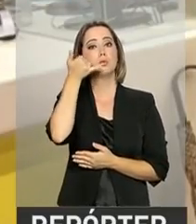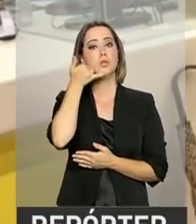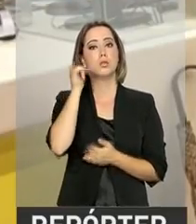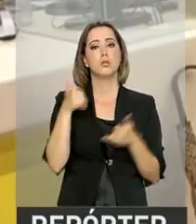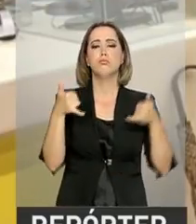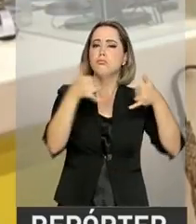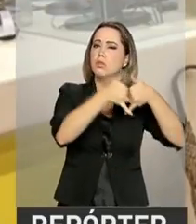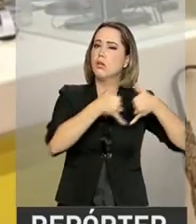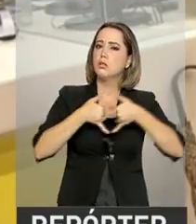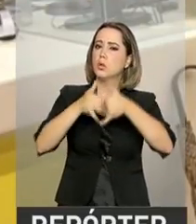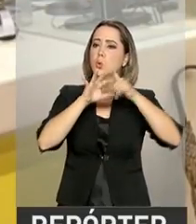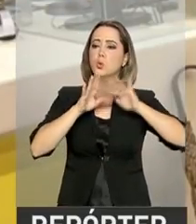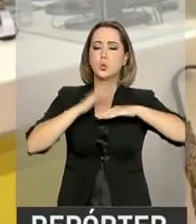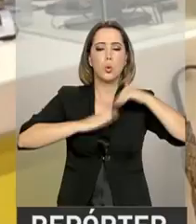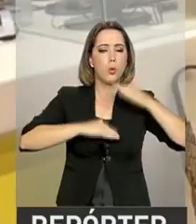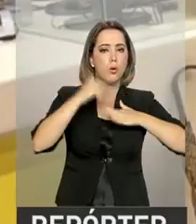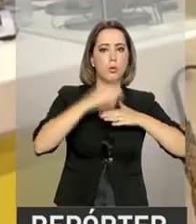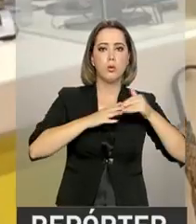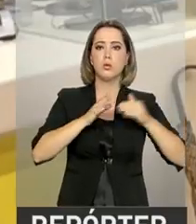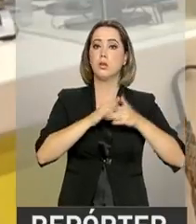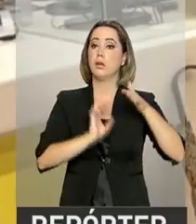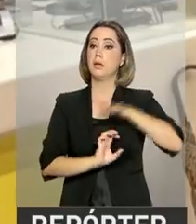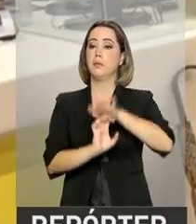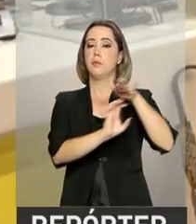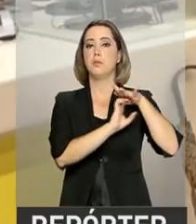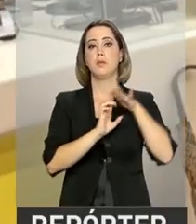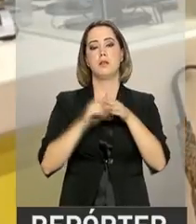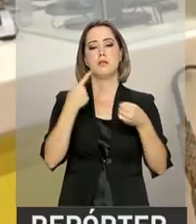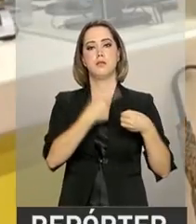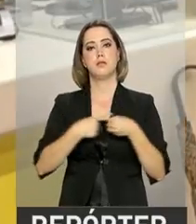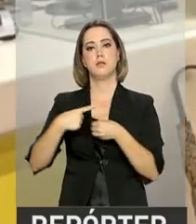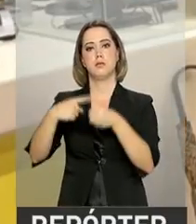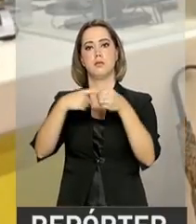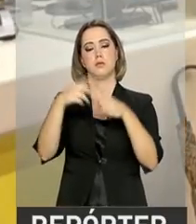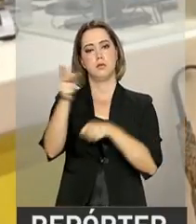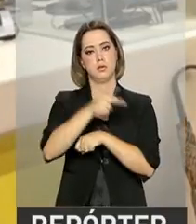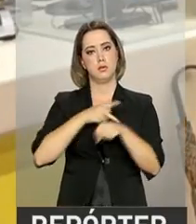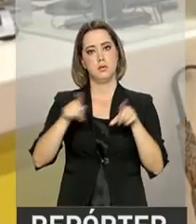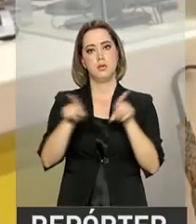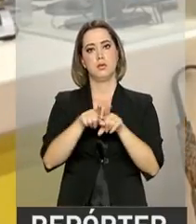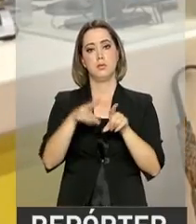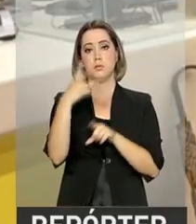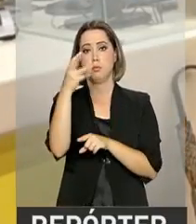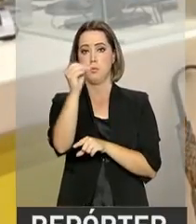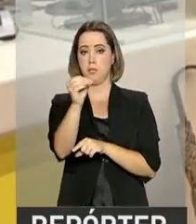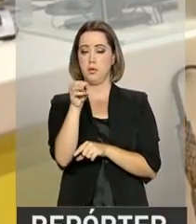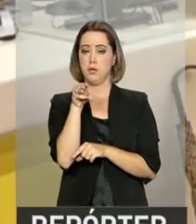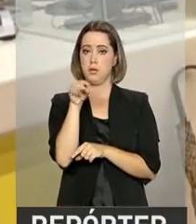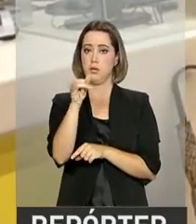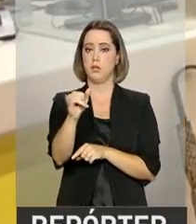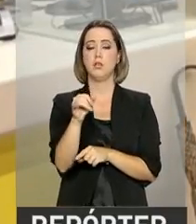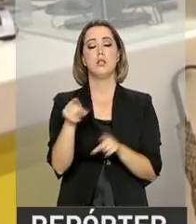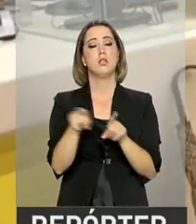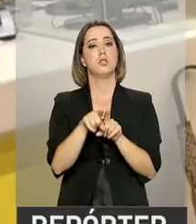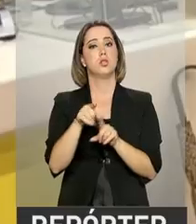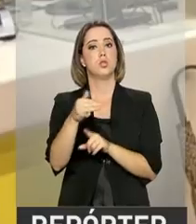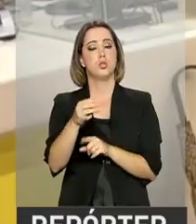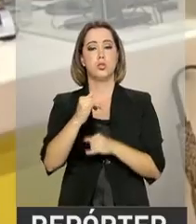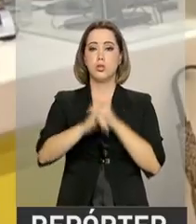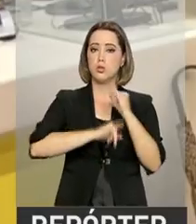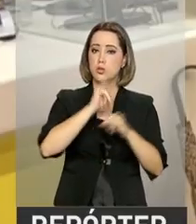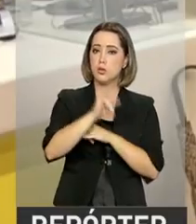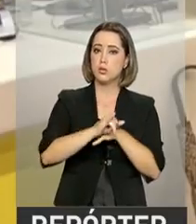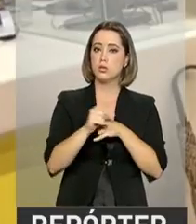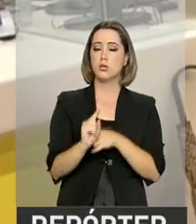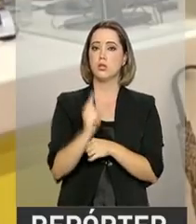e celulares de qualquer operadora e cidades do país e ainda 30 dias de internet móvel 3 ou 4G e 1 GB